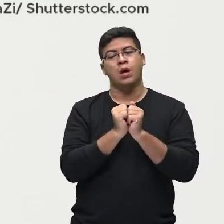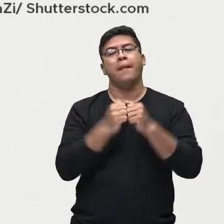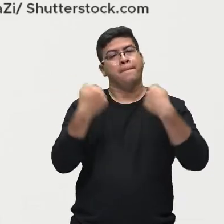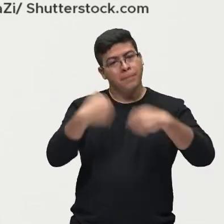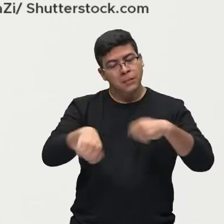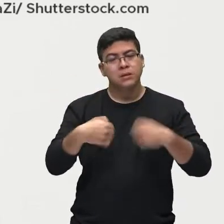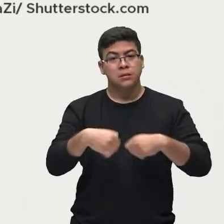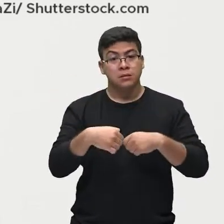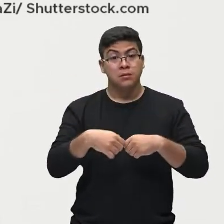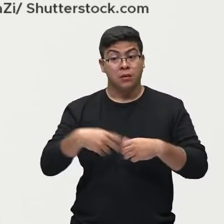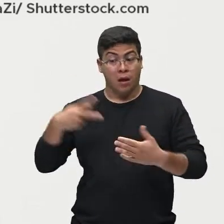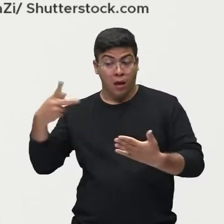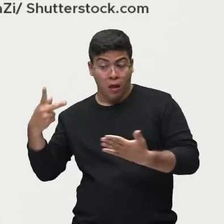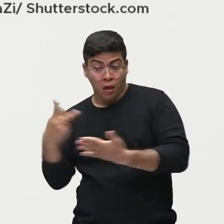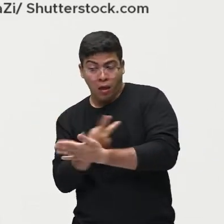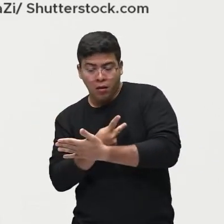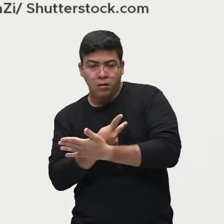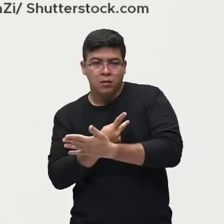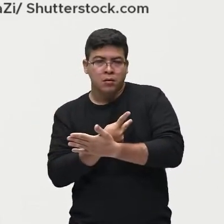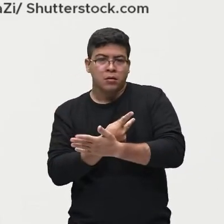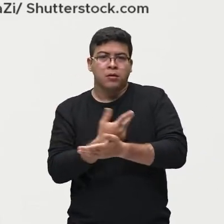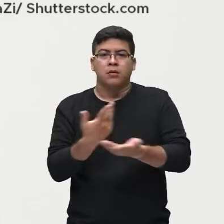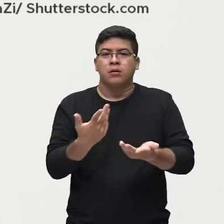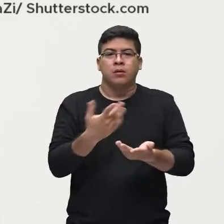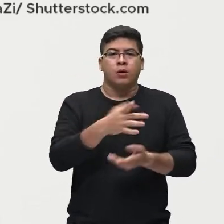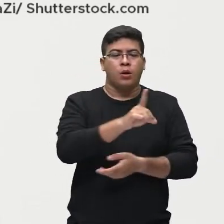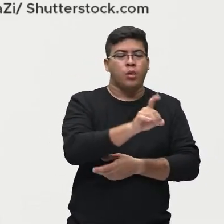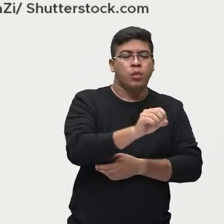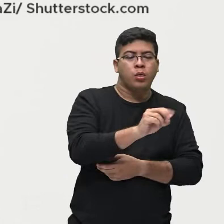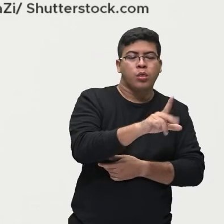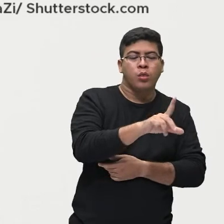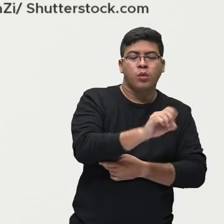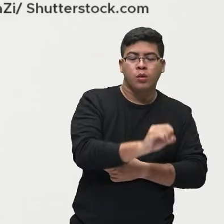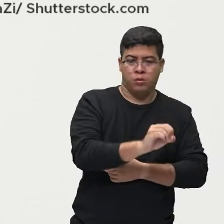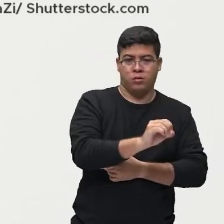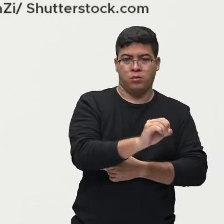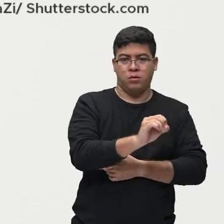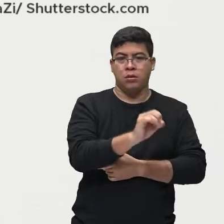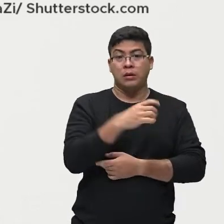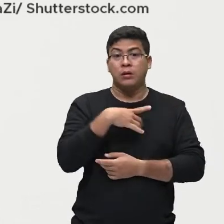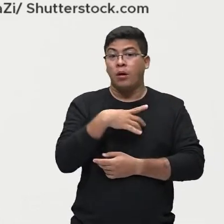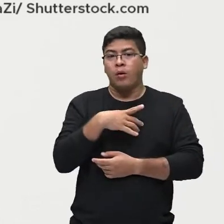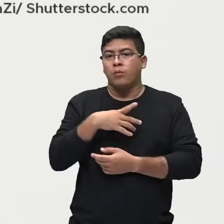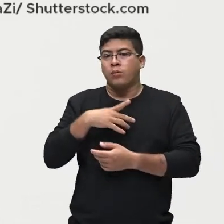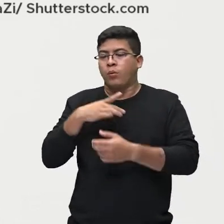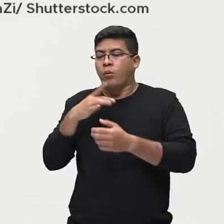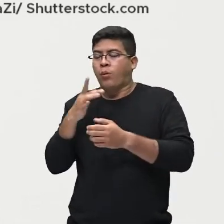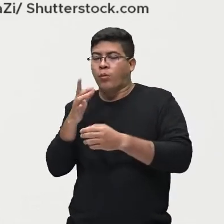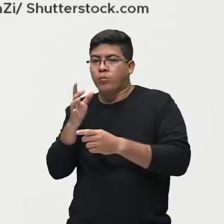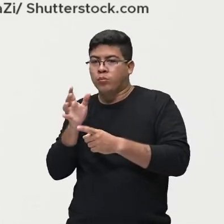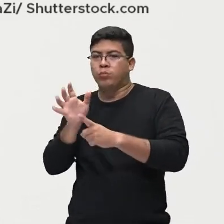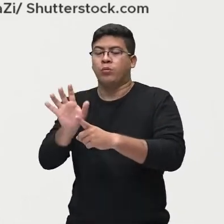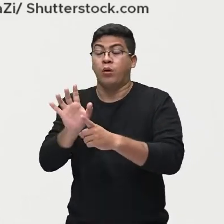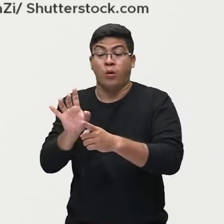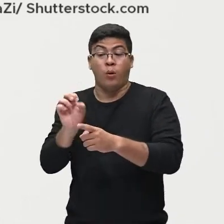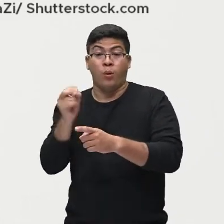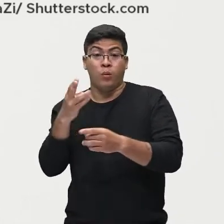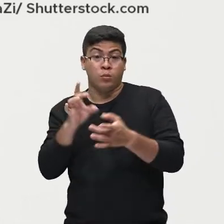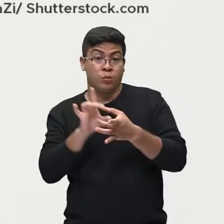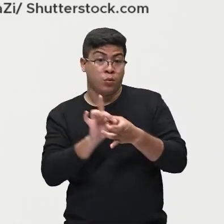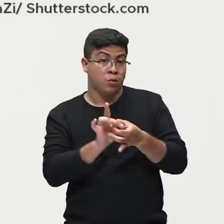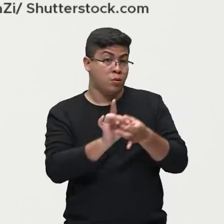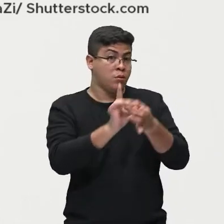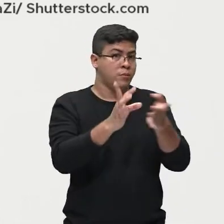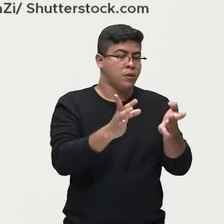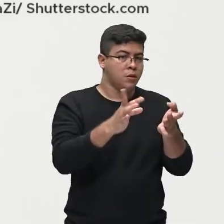entre erro e dolo, entre coerção e liberdade. Na hora de julgar, os